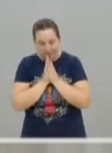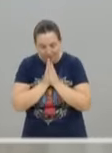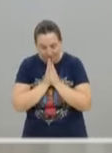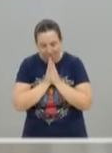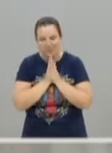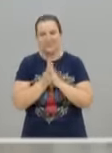amém